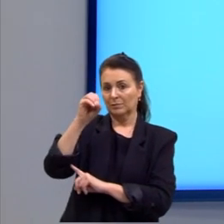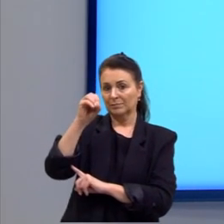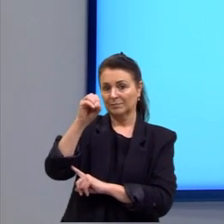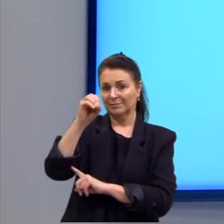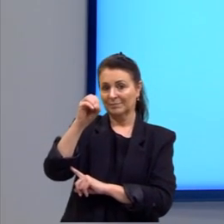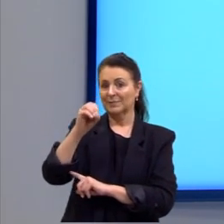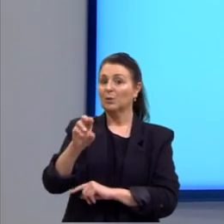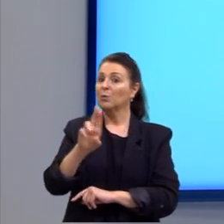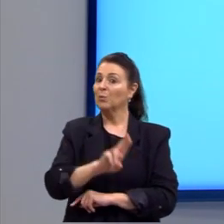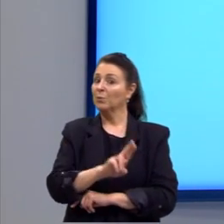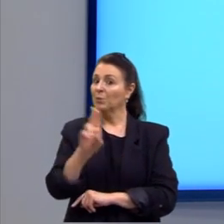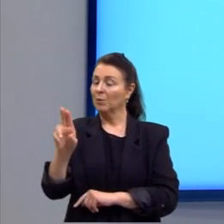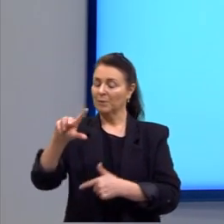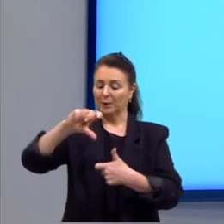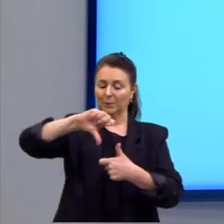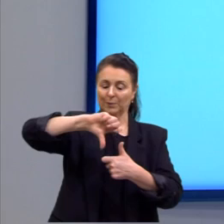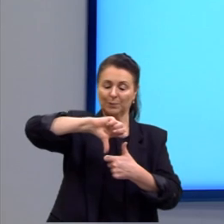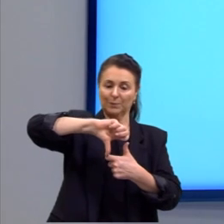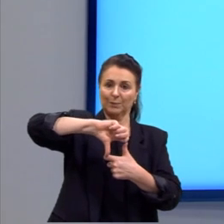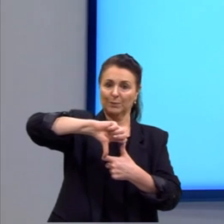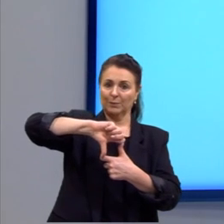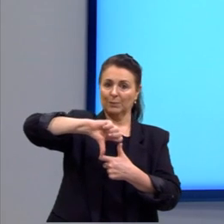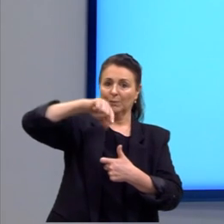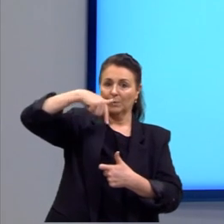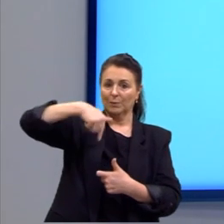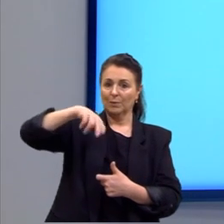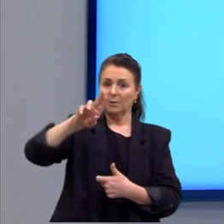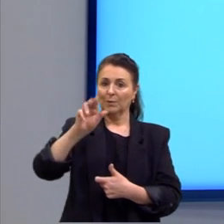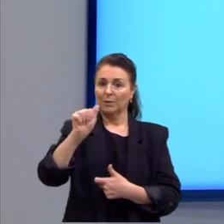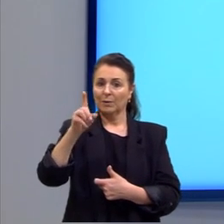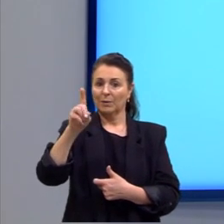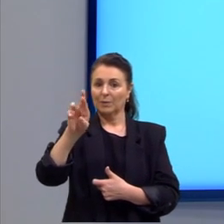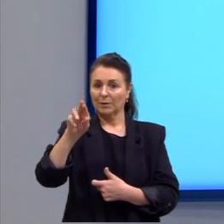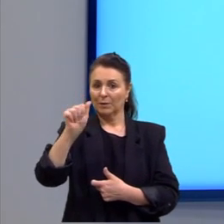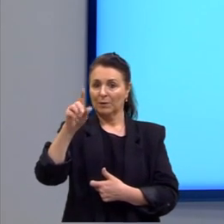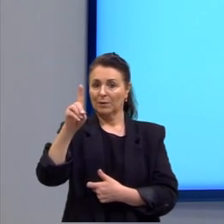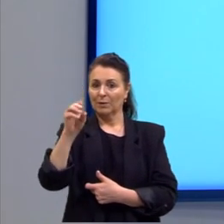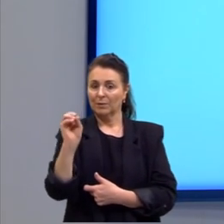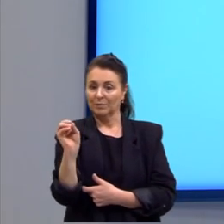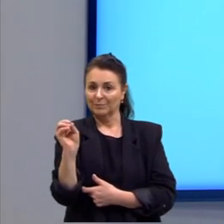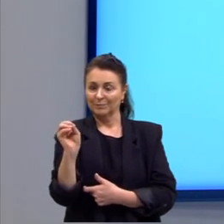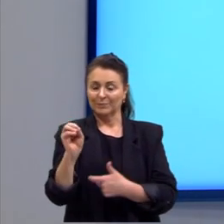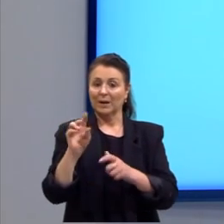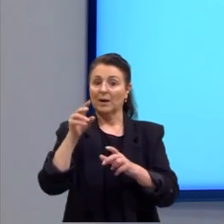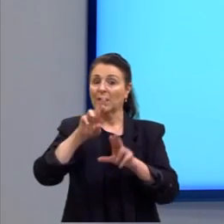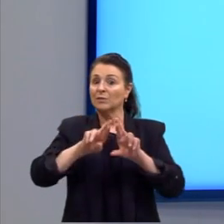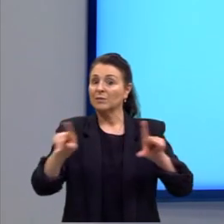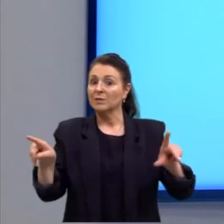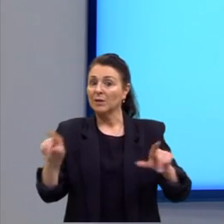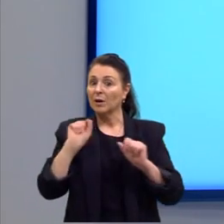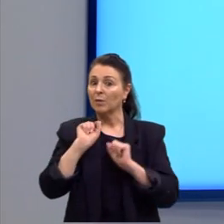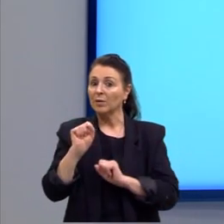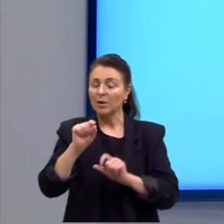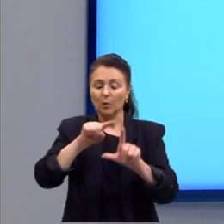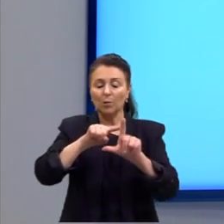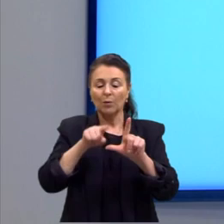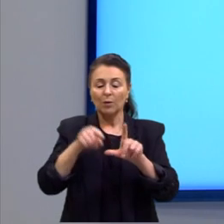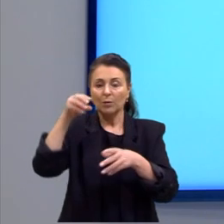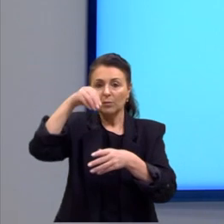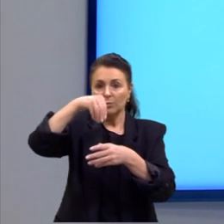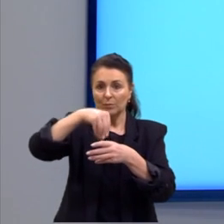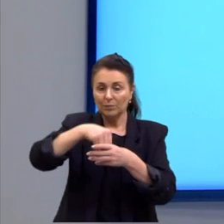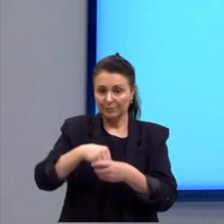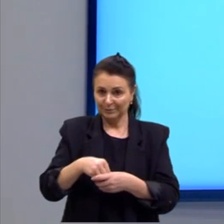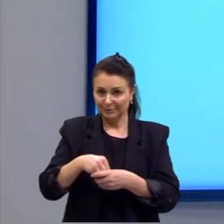chamado de quadrado tá então a diferença ser e os ângulos internos então nós temos ainda quatro segmentos